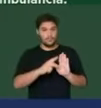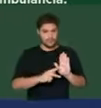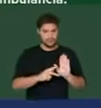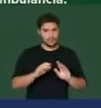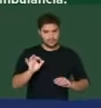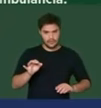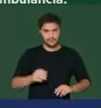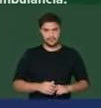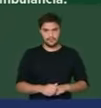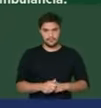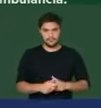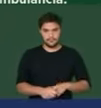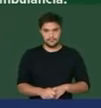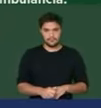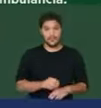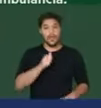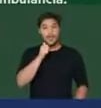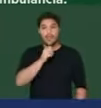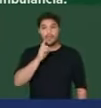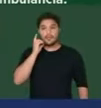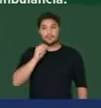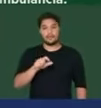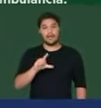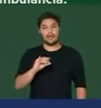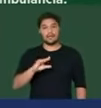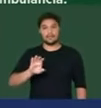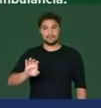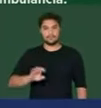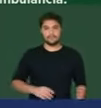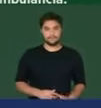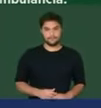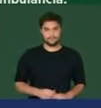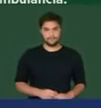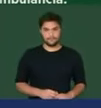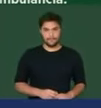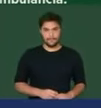Deputada Alice. Deputado Arthur Lira, gostaria de iniciar agradecendo